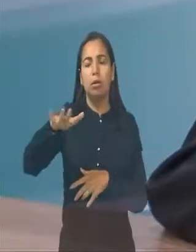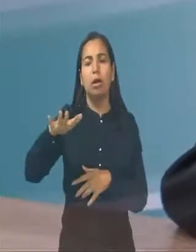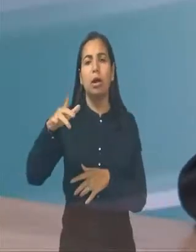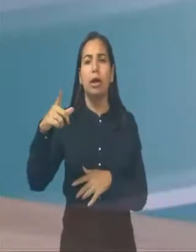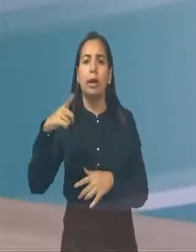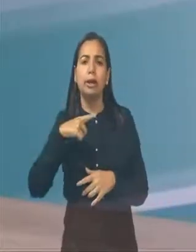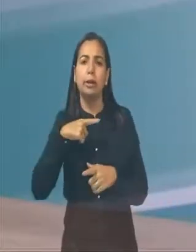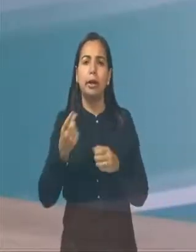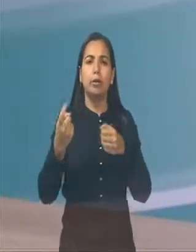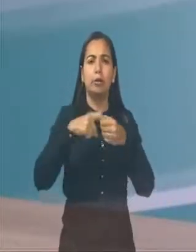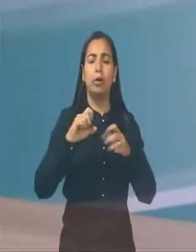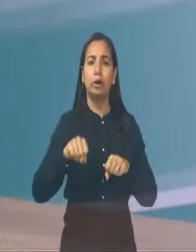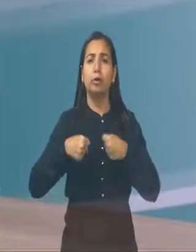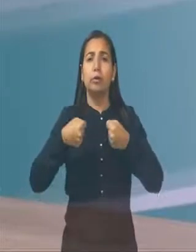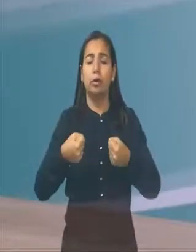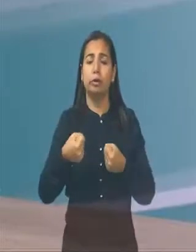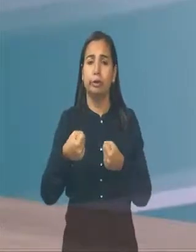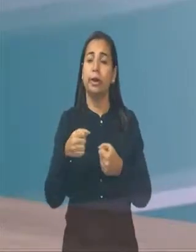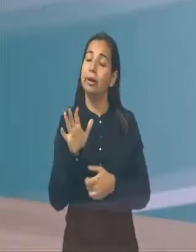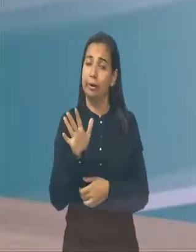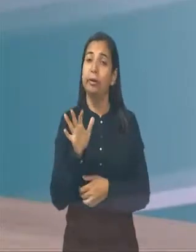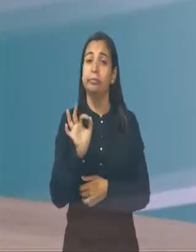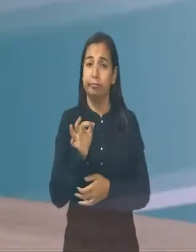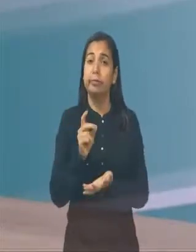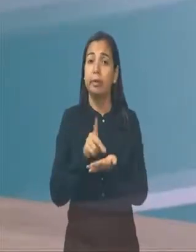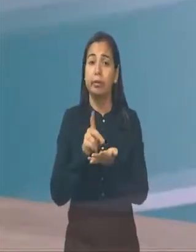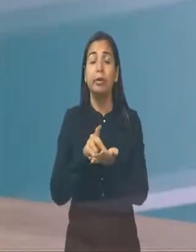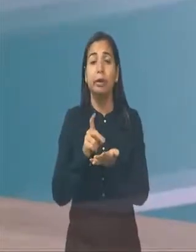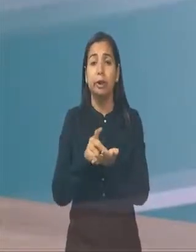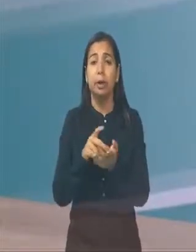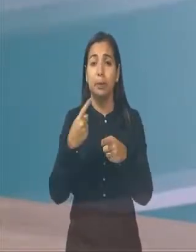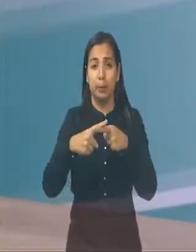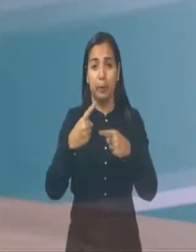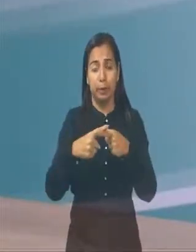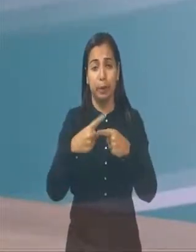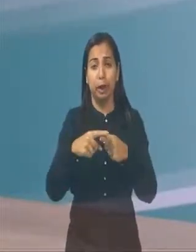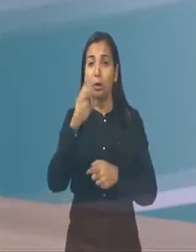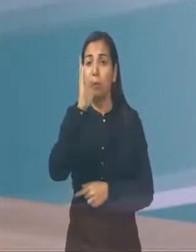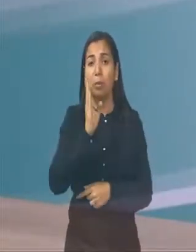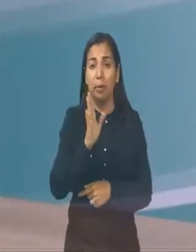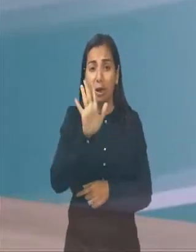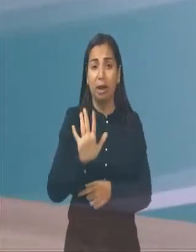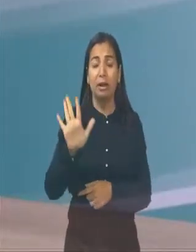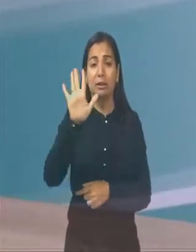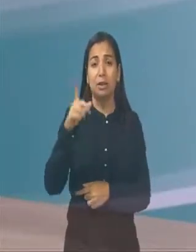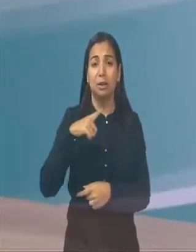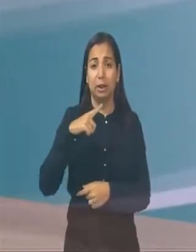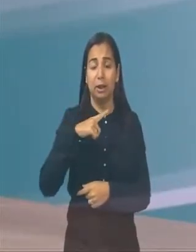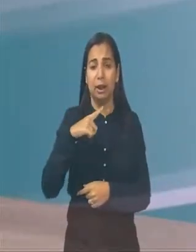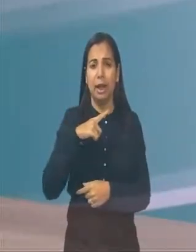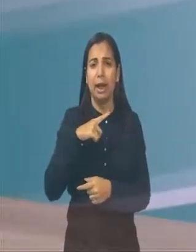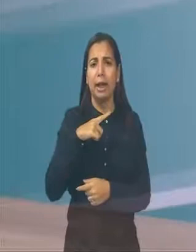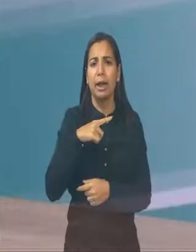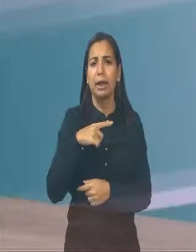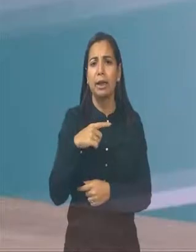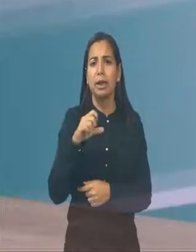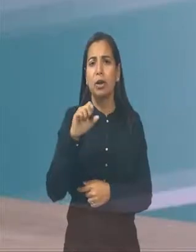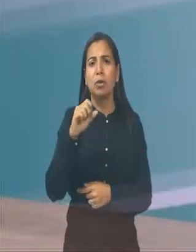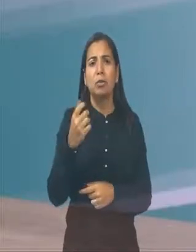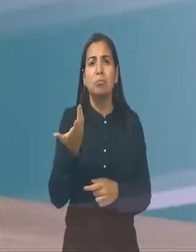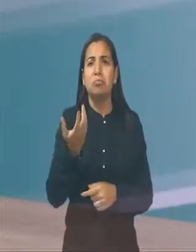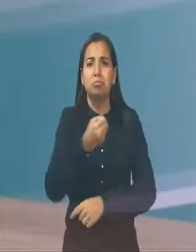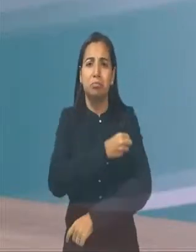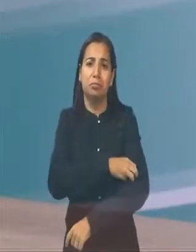verdadeira. É preciso dizer o seguinte: como média, o brasileiro tem menos de 8 anos de estudo, significa não tem